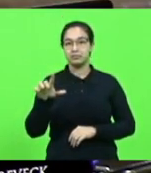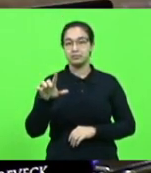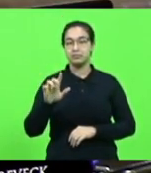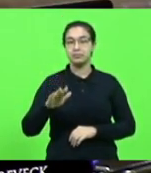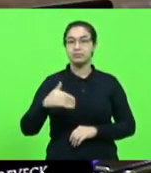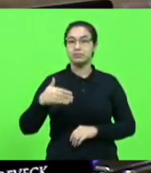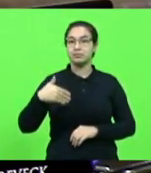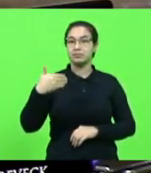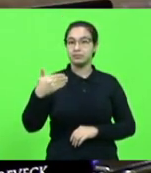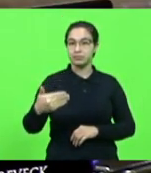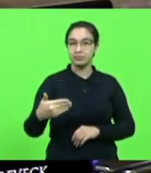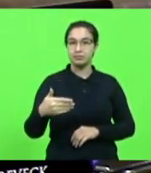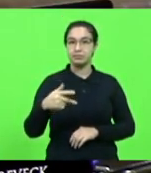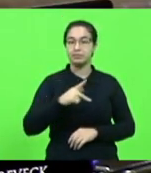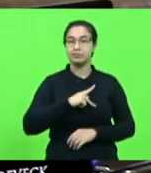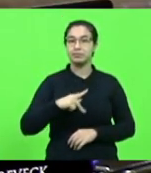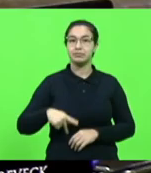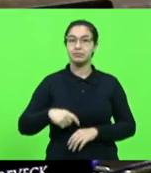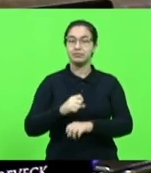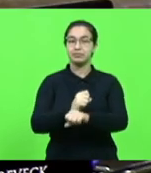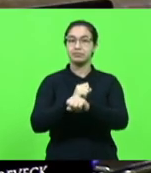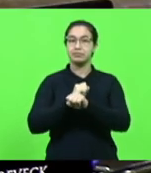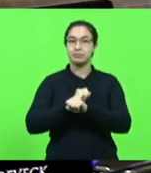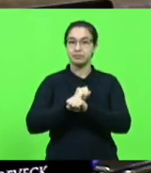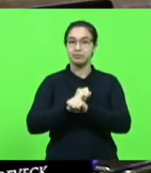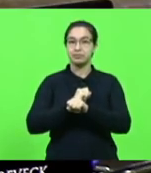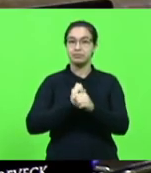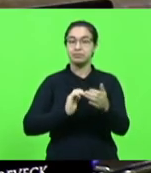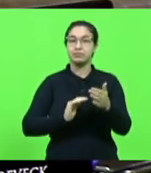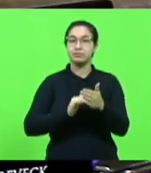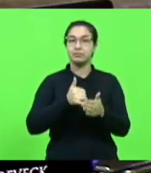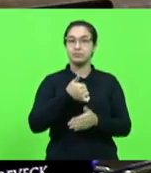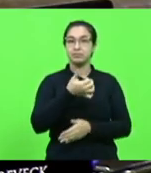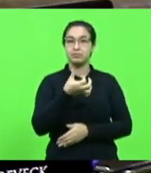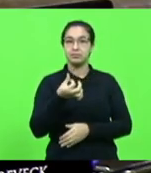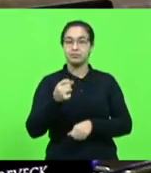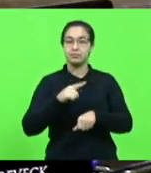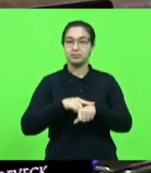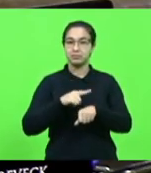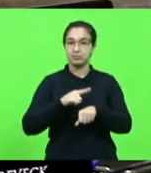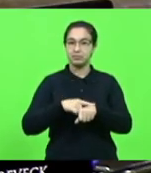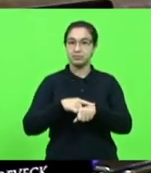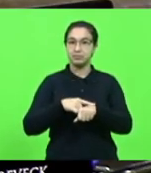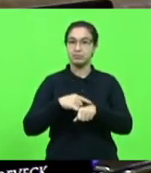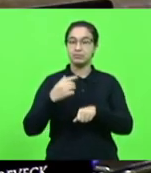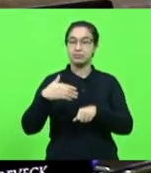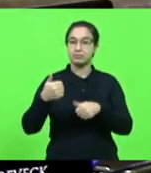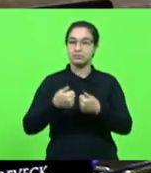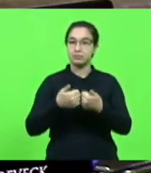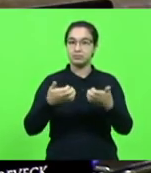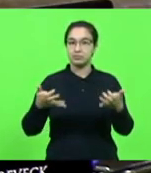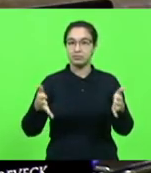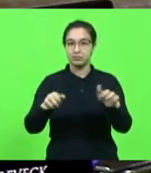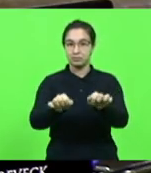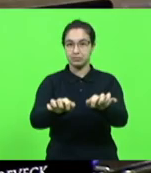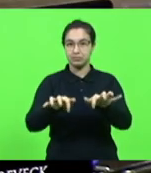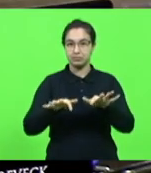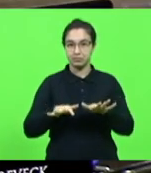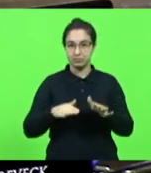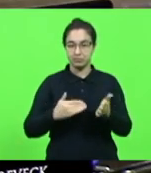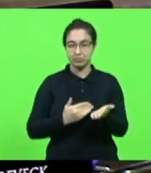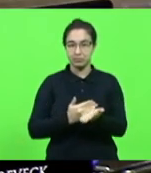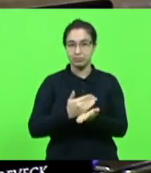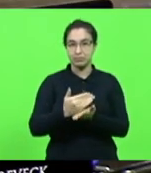contínuo, o senhor presidente suspendeu a sessão até as 16 horas. E, reaberta a sessão, o senhor presidente adentrou no